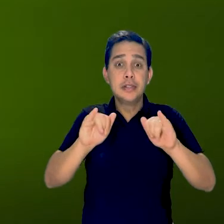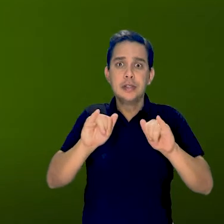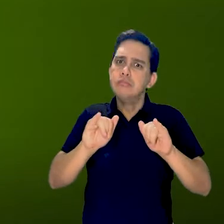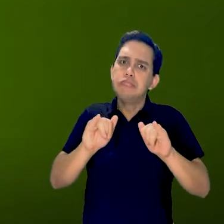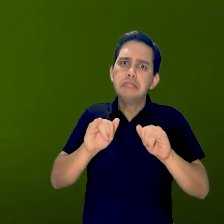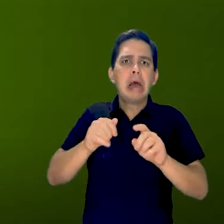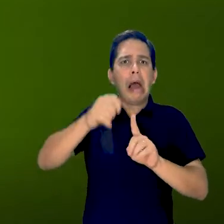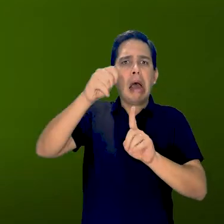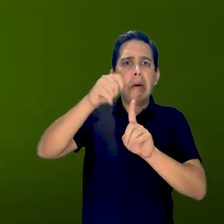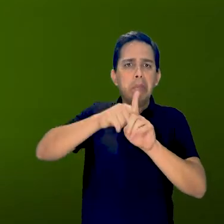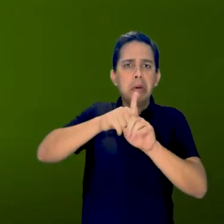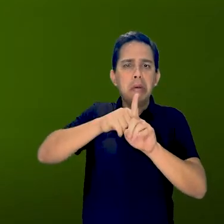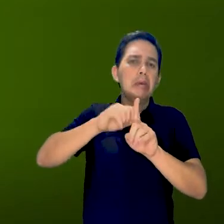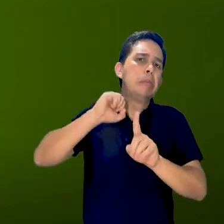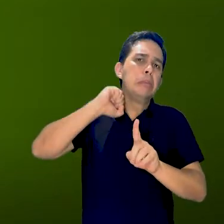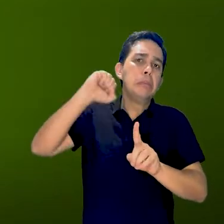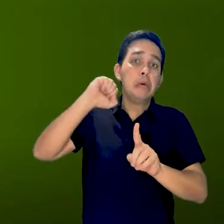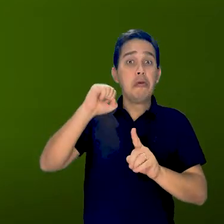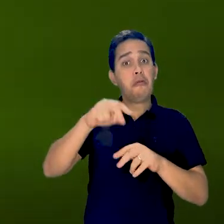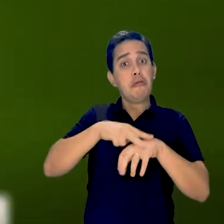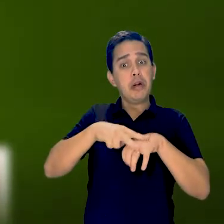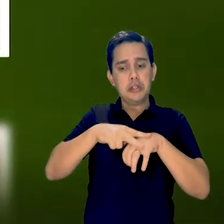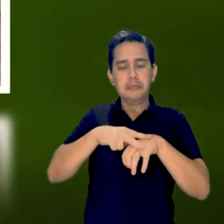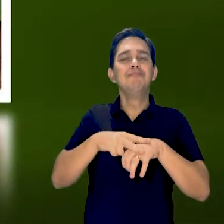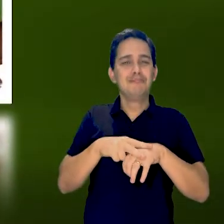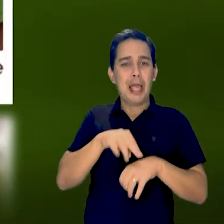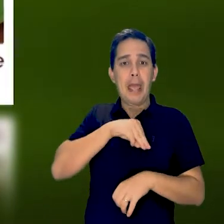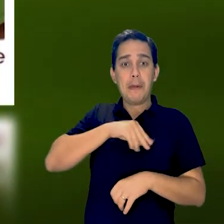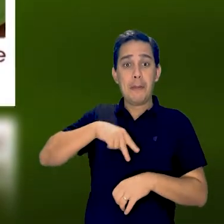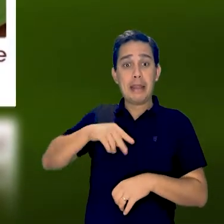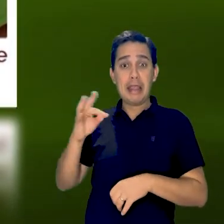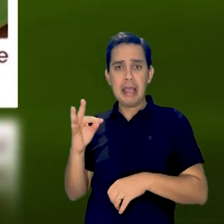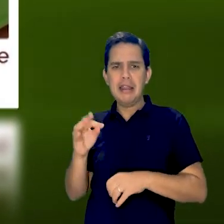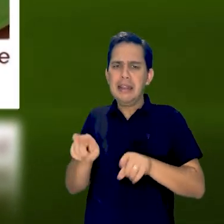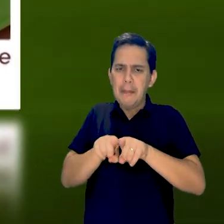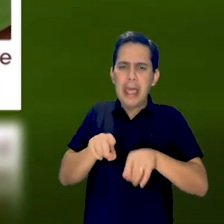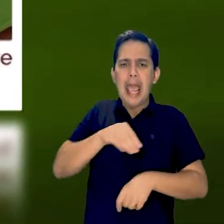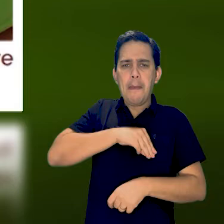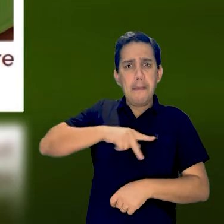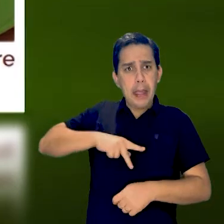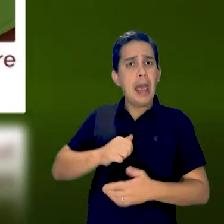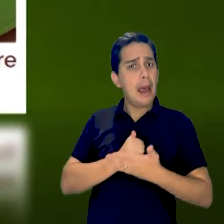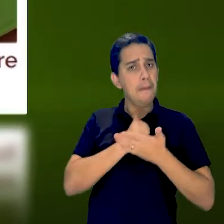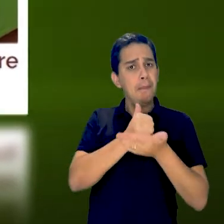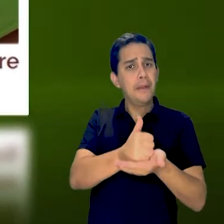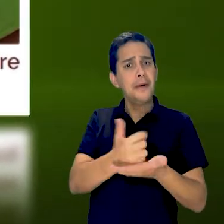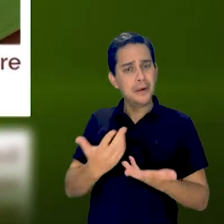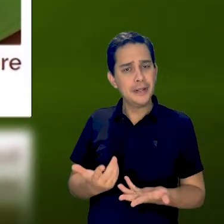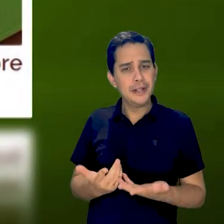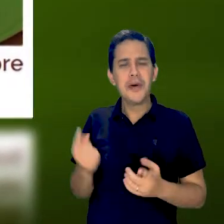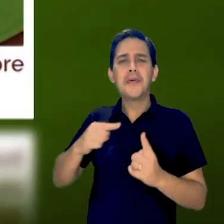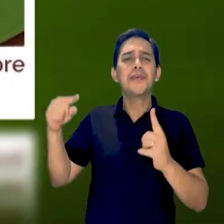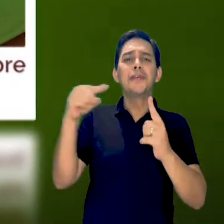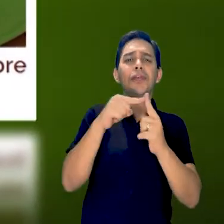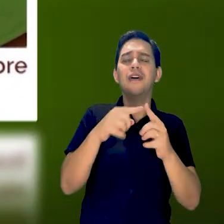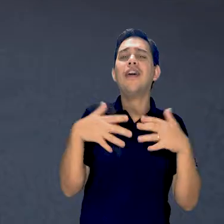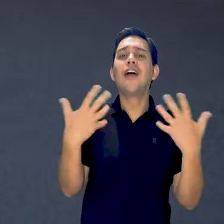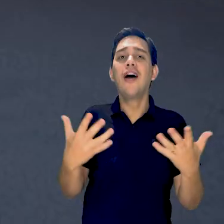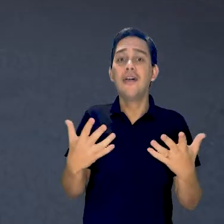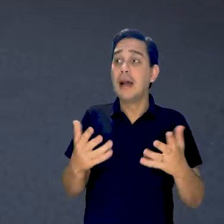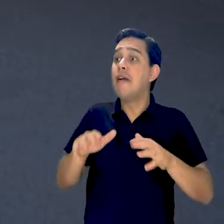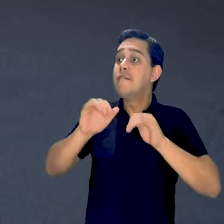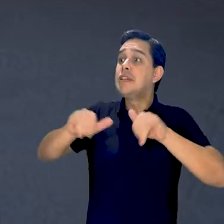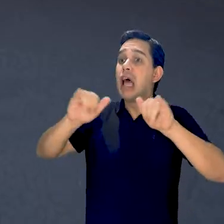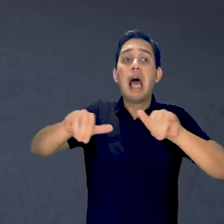foi lançada pelo Ministério Público do Trabalho e apoiada pelo Ministério Público do Estado do Rio de Janeiro, com o objetivo de chamar a atenção